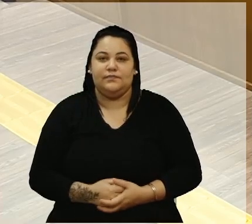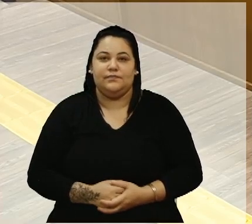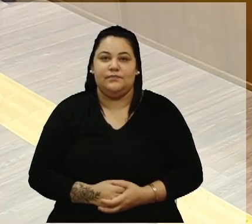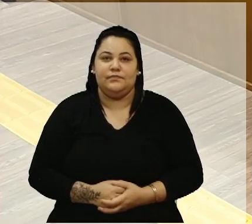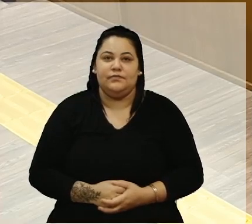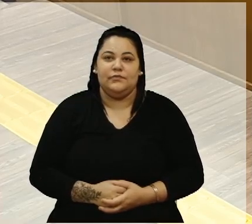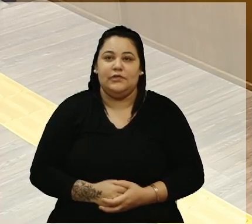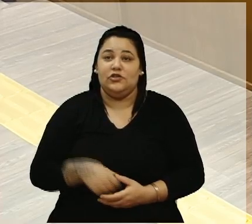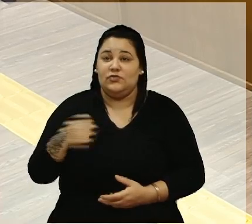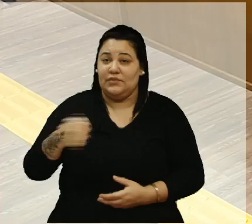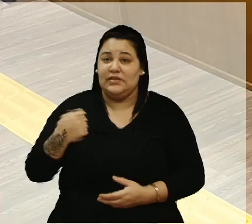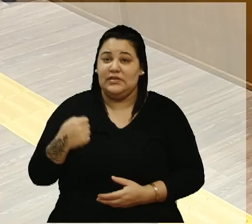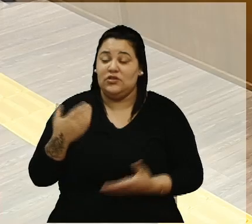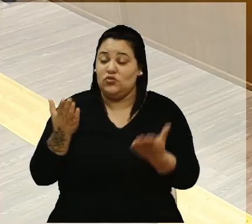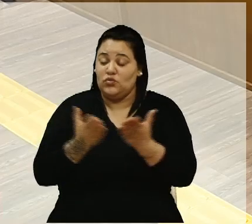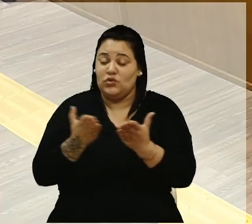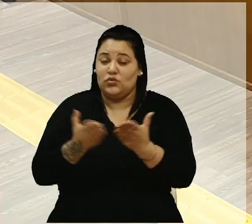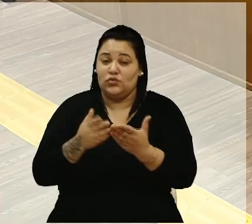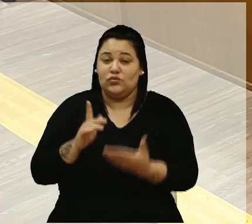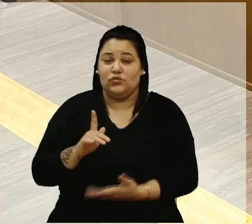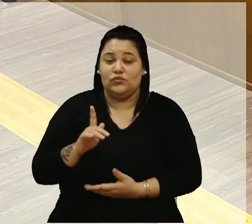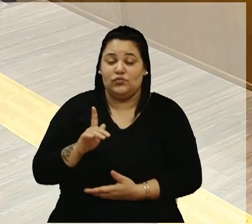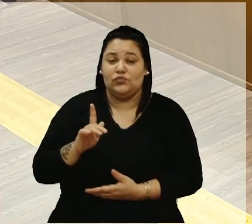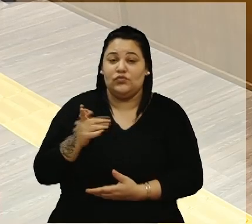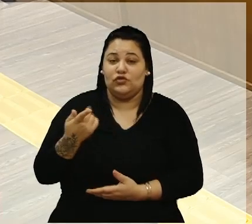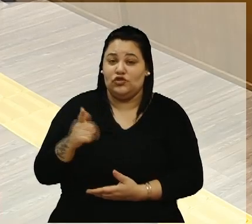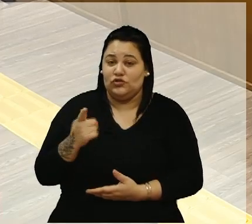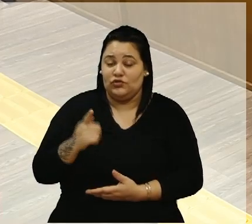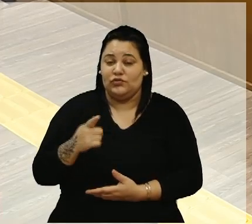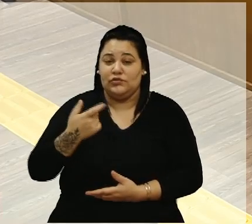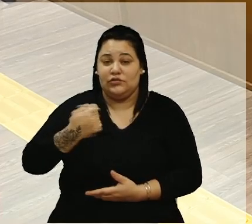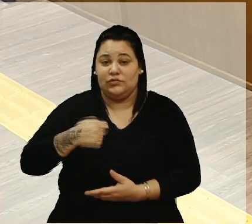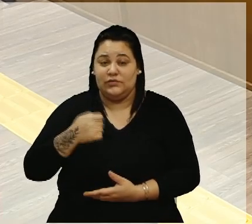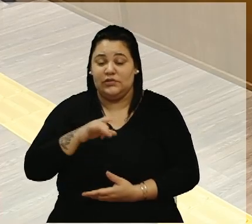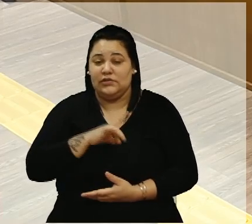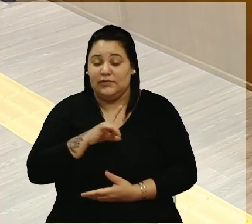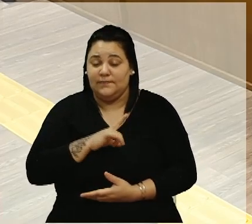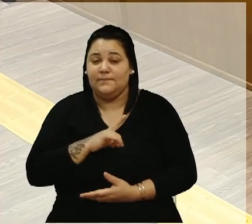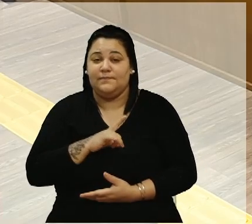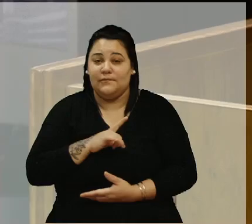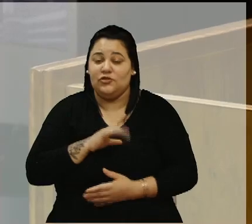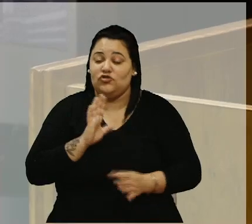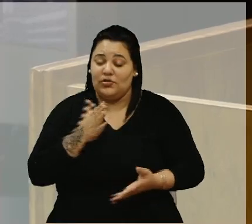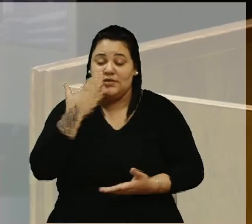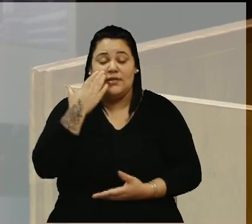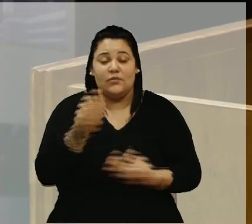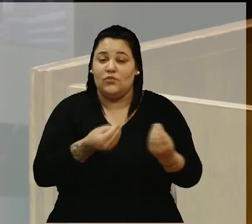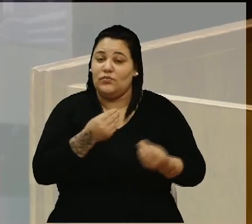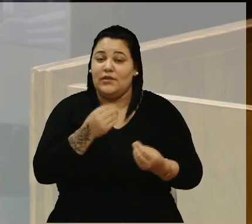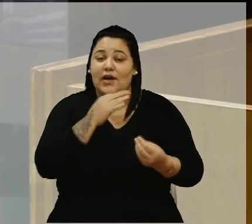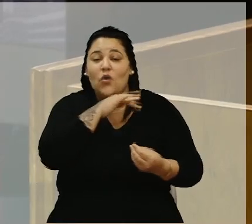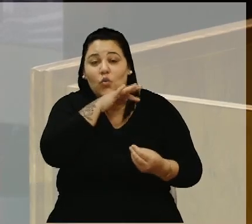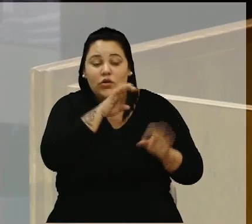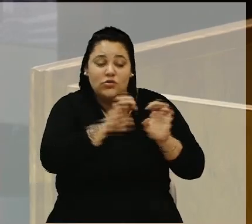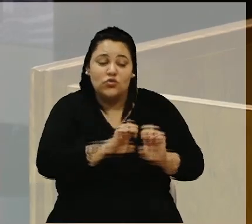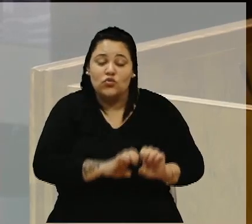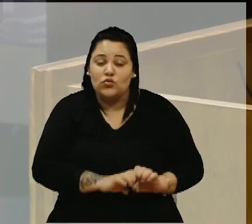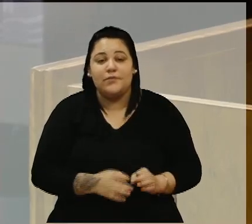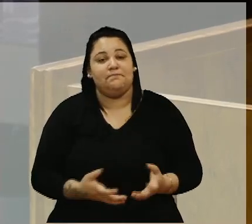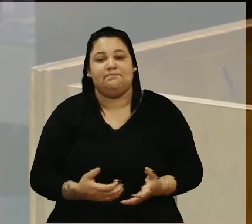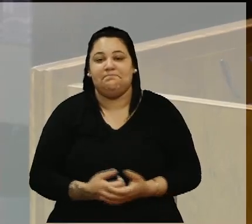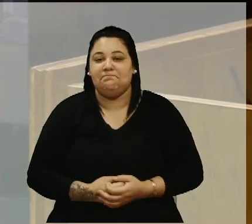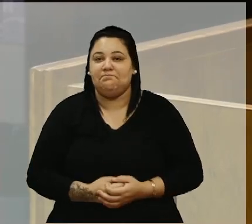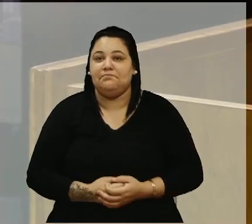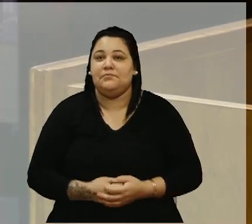temos a confirmação das condições da UBS. E também a